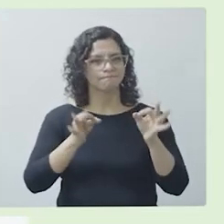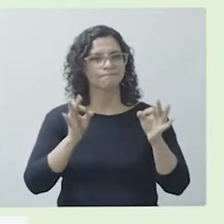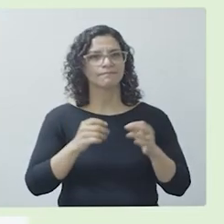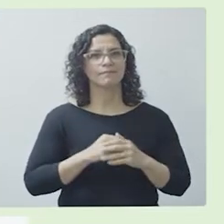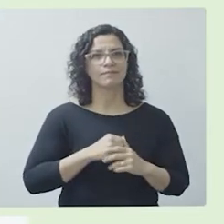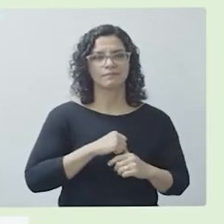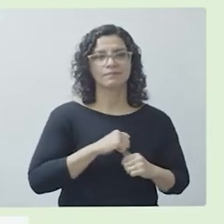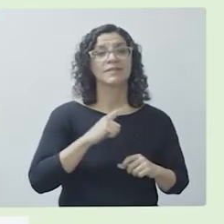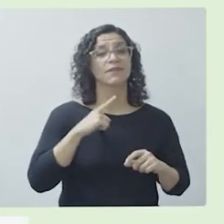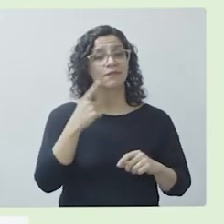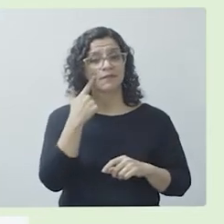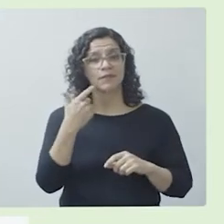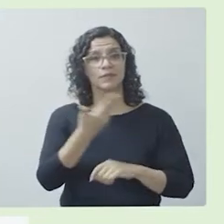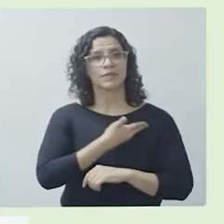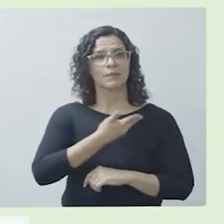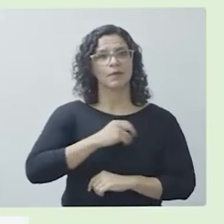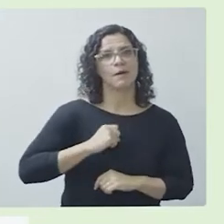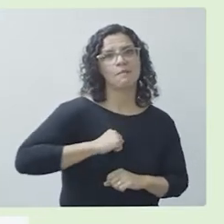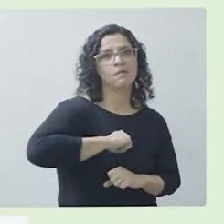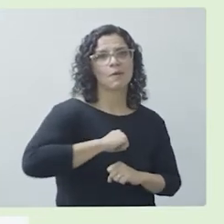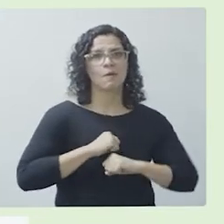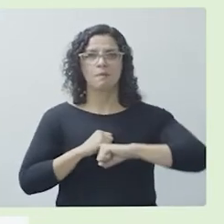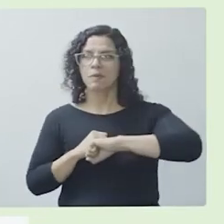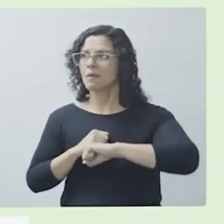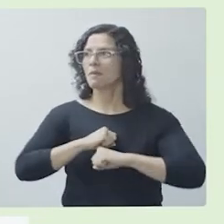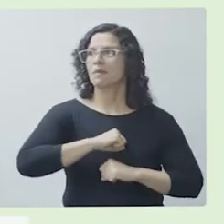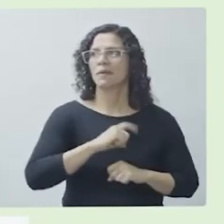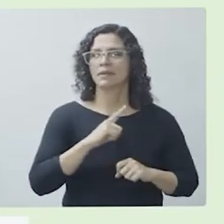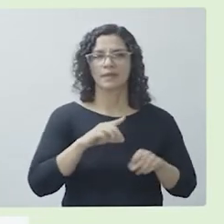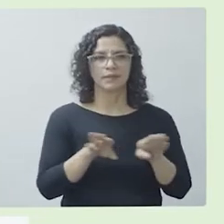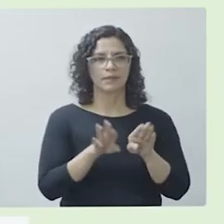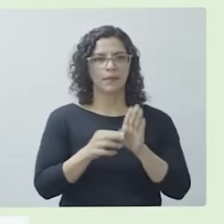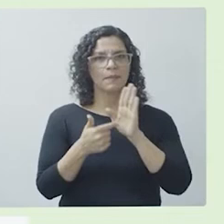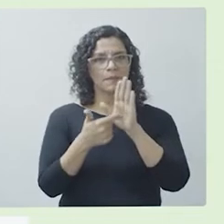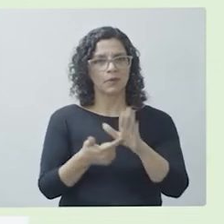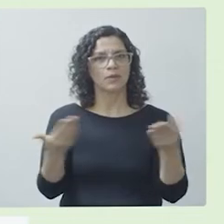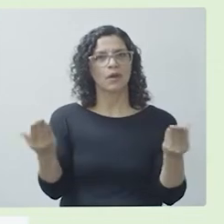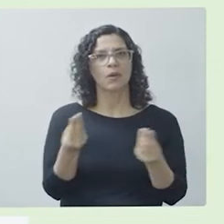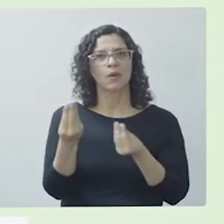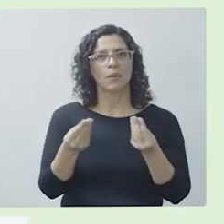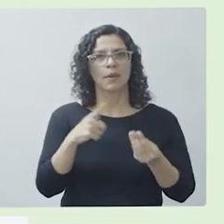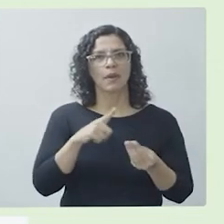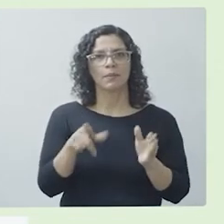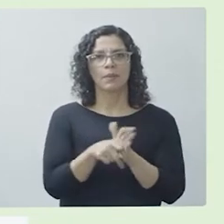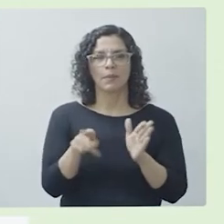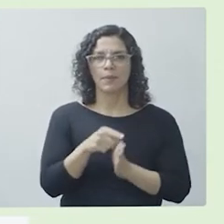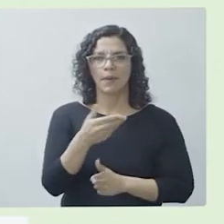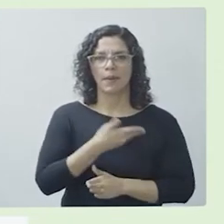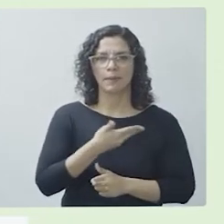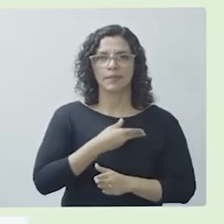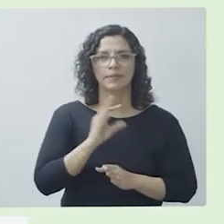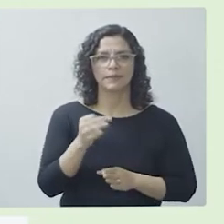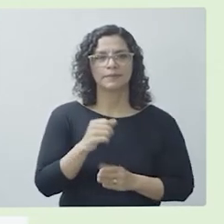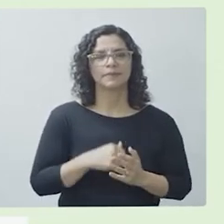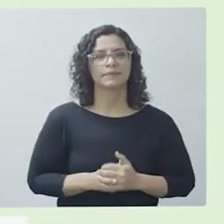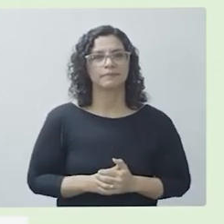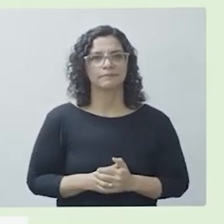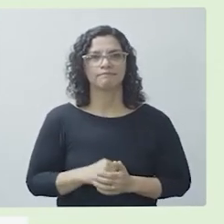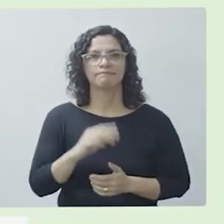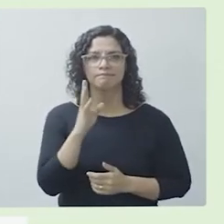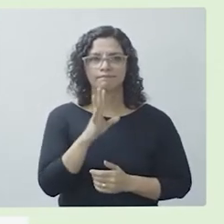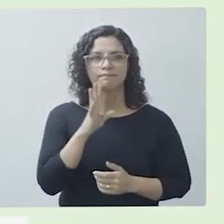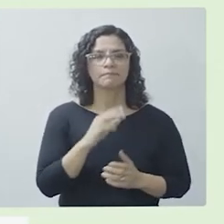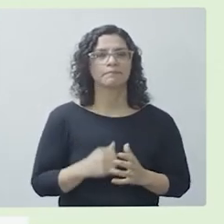Muito bem, olhem lá os amigos se cumprimentando, representando então a amizade. Que